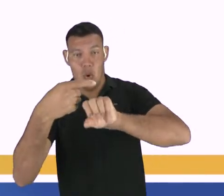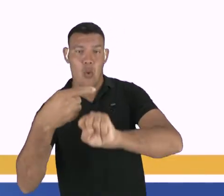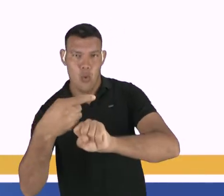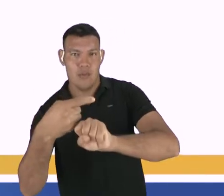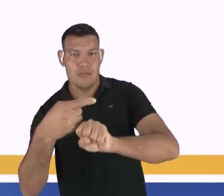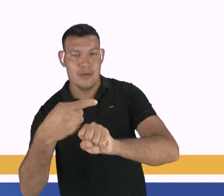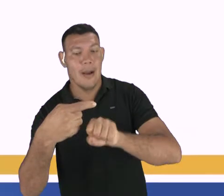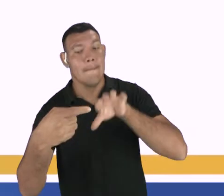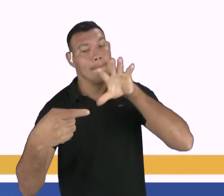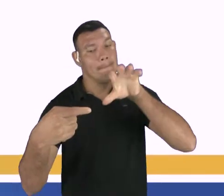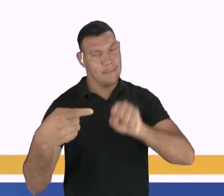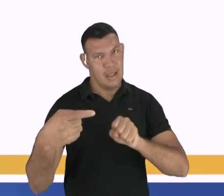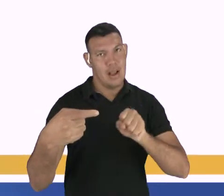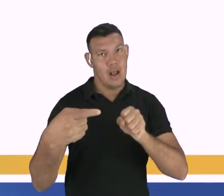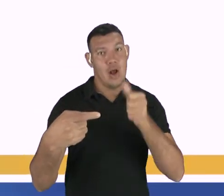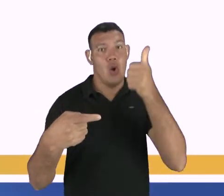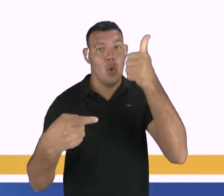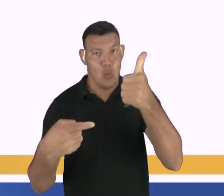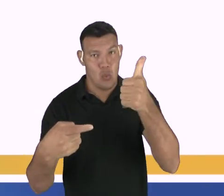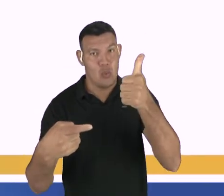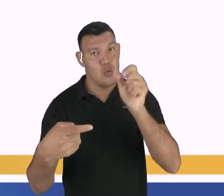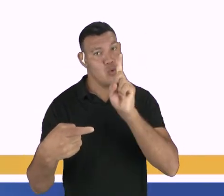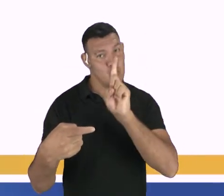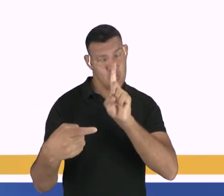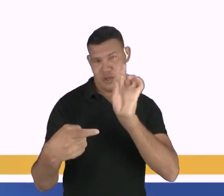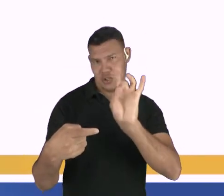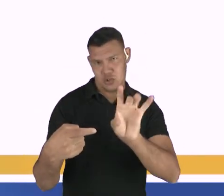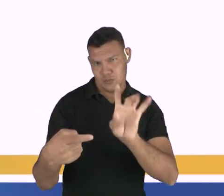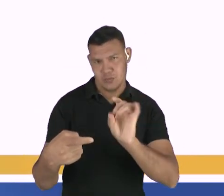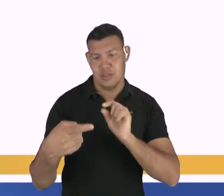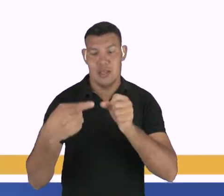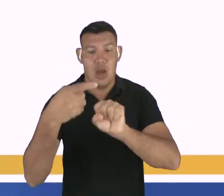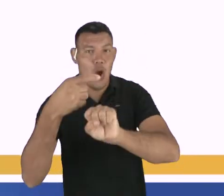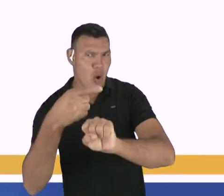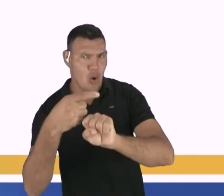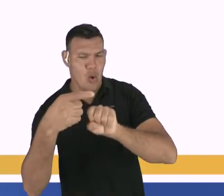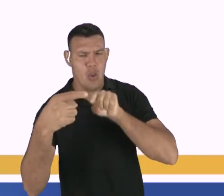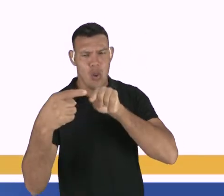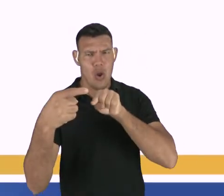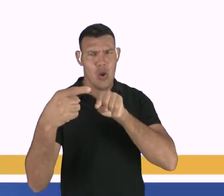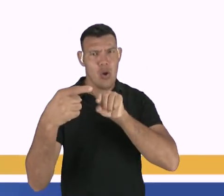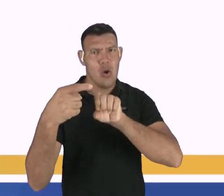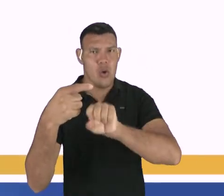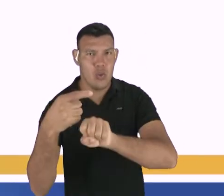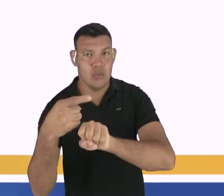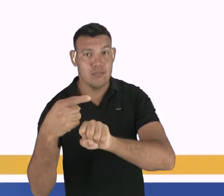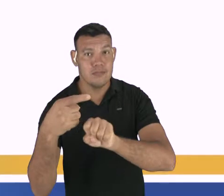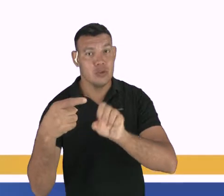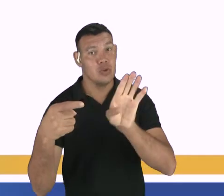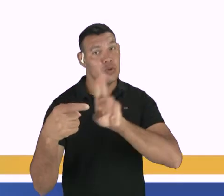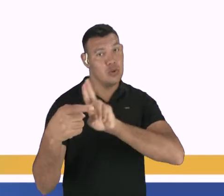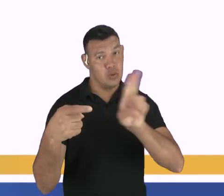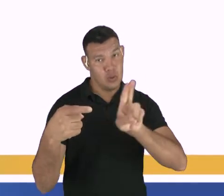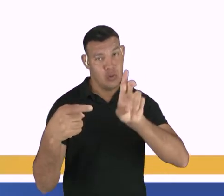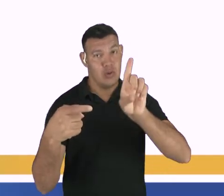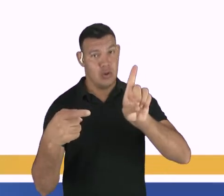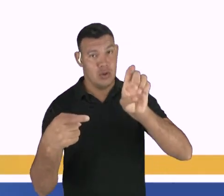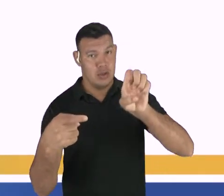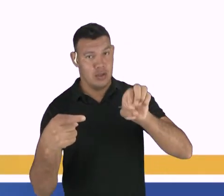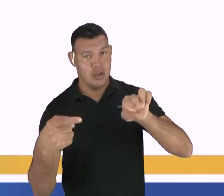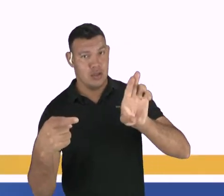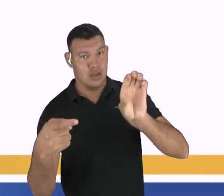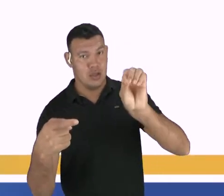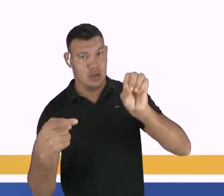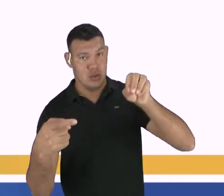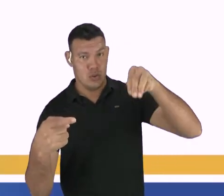uma parte. O 8, no caso, que ficou abaixo do traço, ele representa o meu denominador. Então, o número que